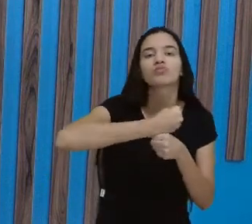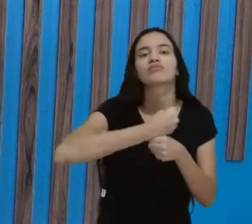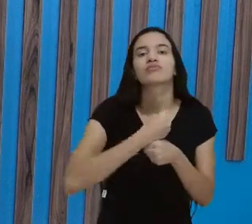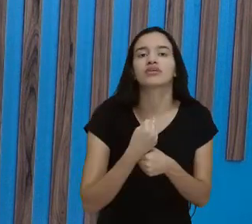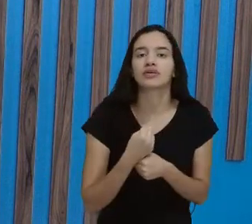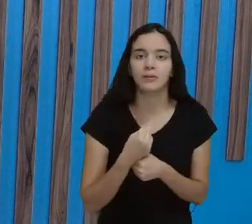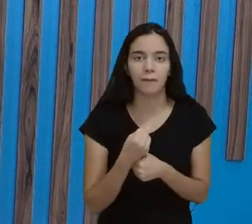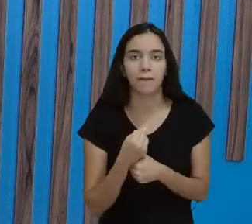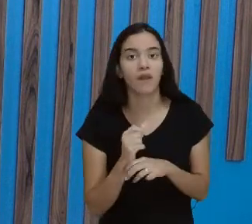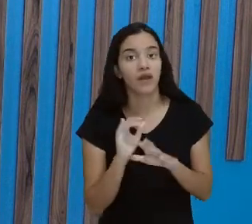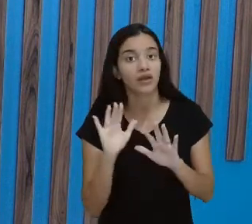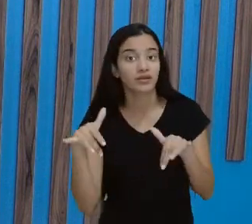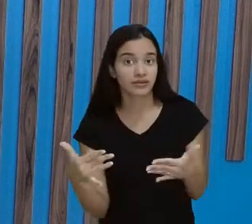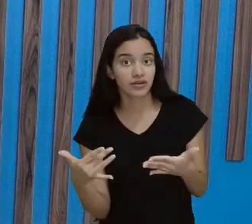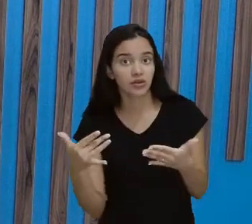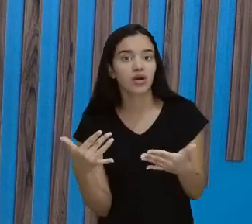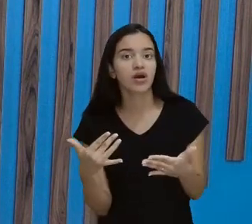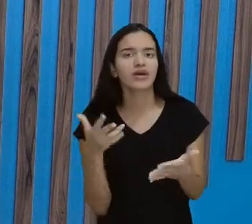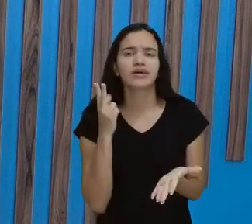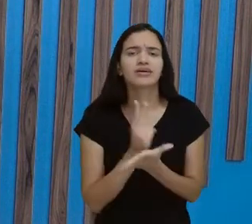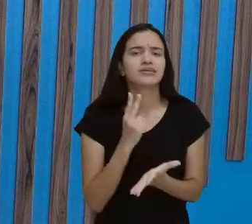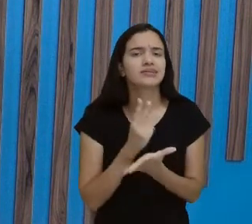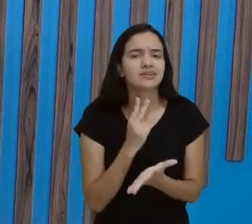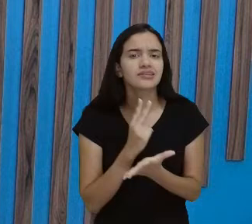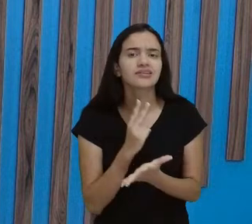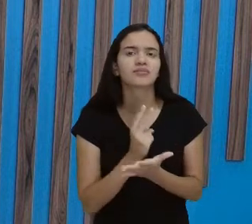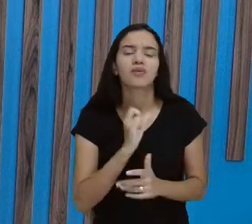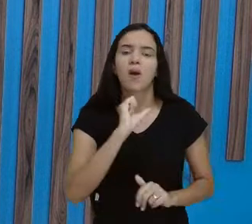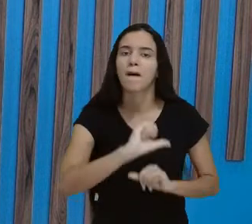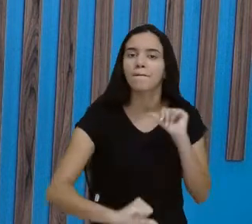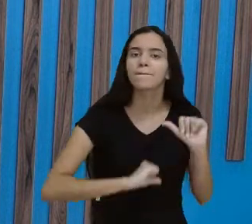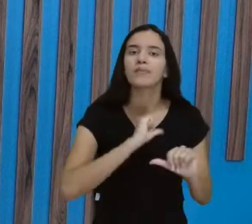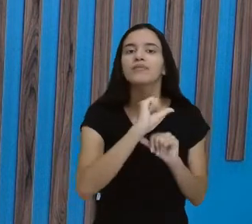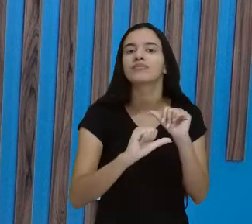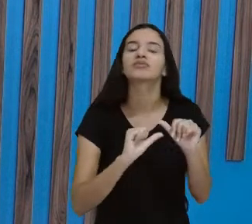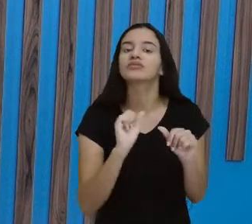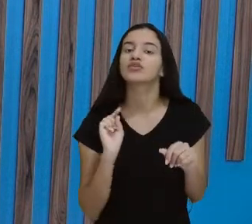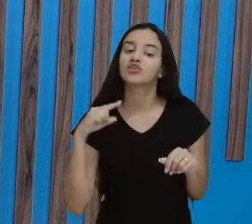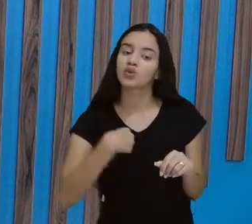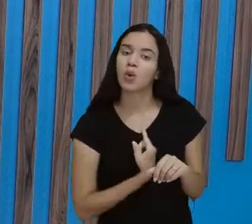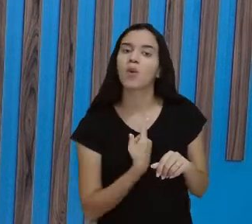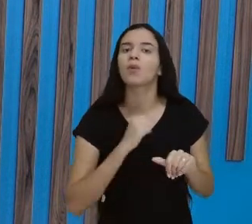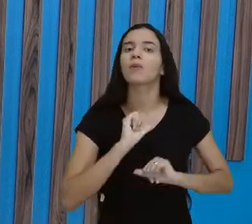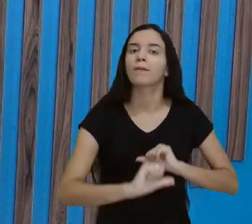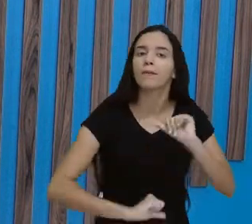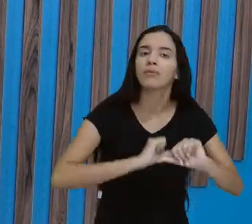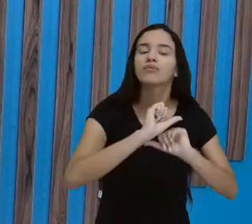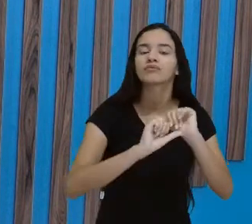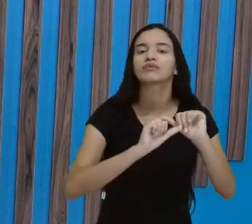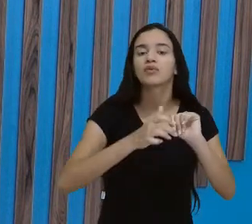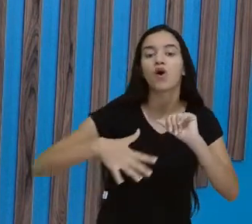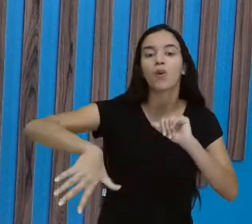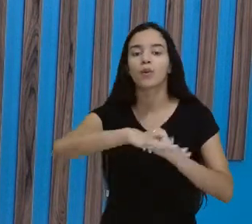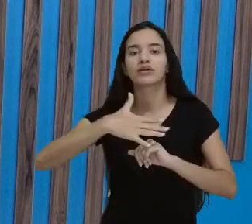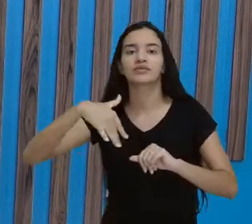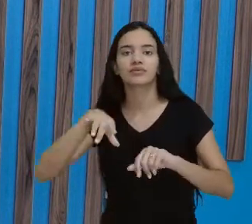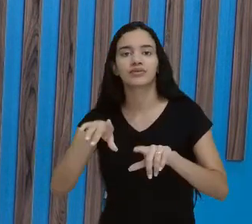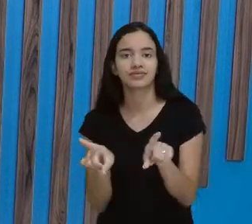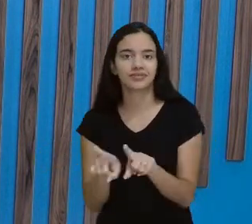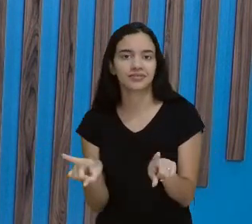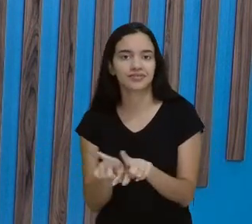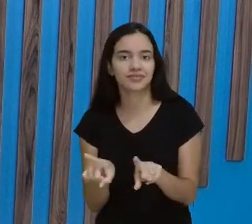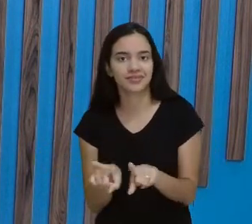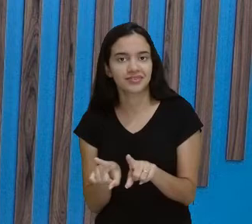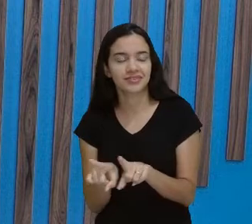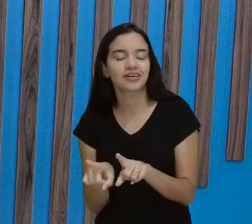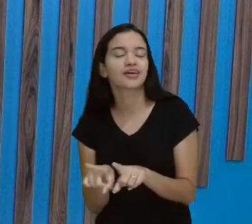outra. Então, é sempre uma mudança. Assim como nós mudamos, o espaço também muda, para se